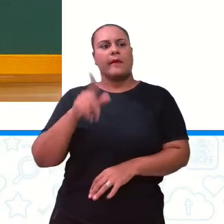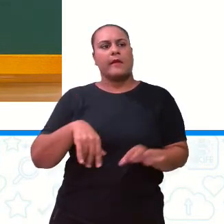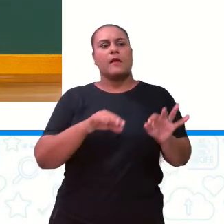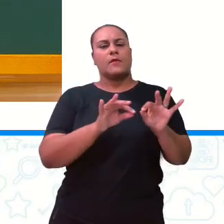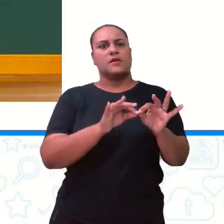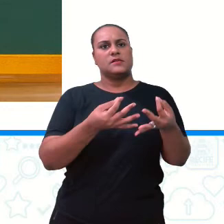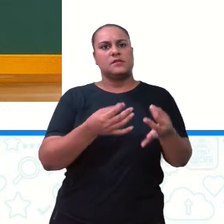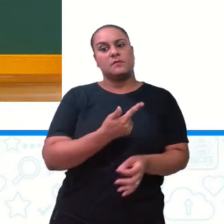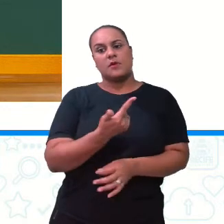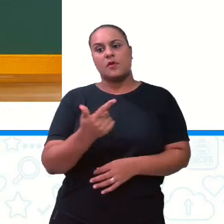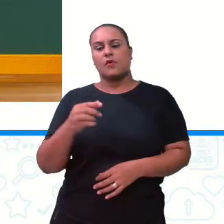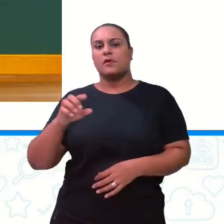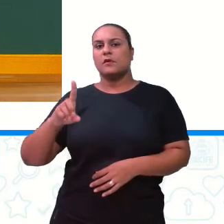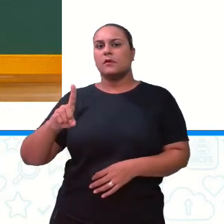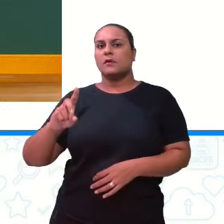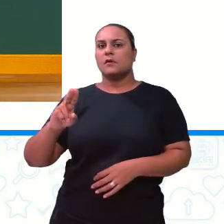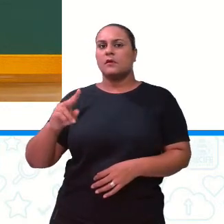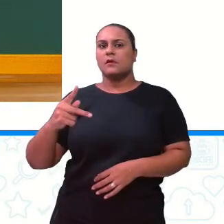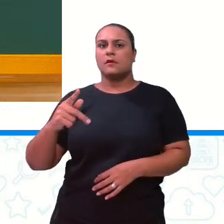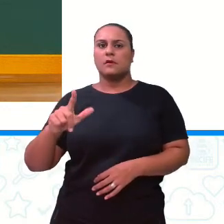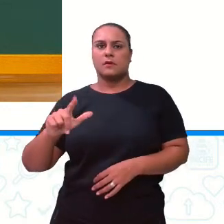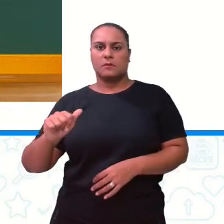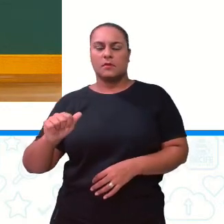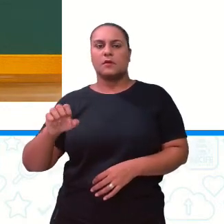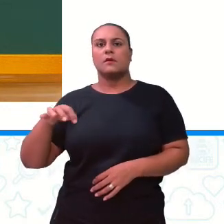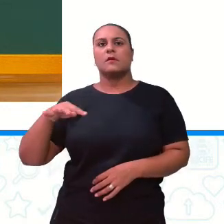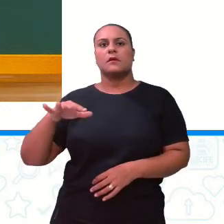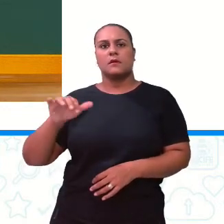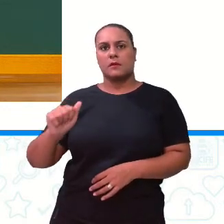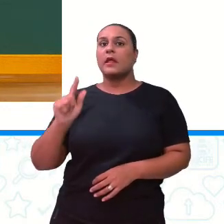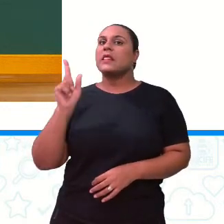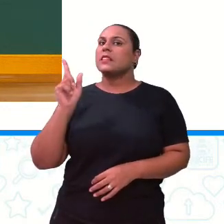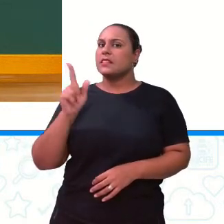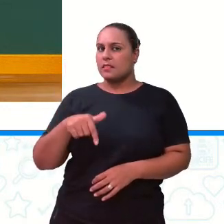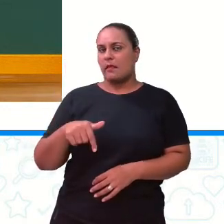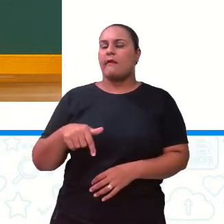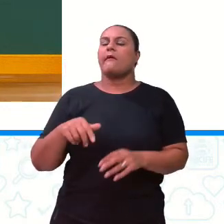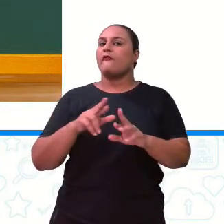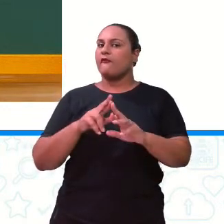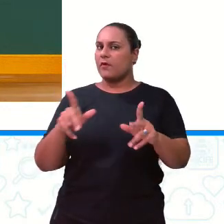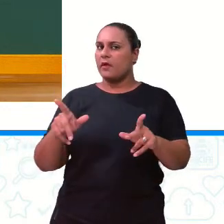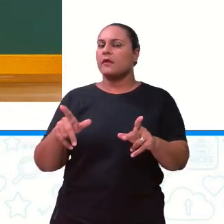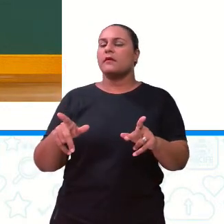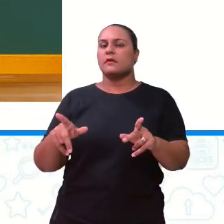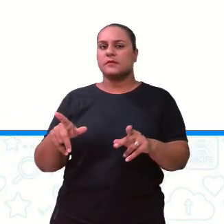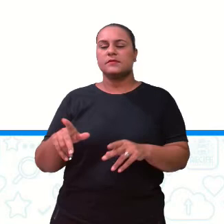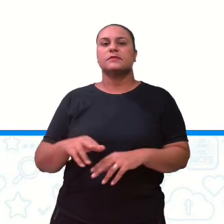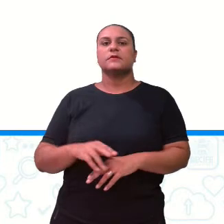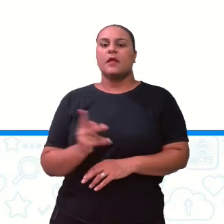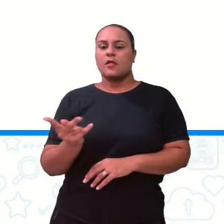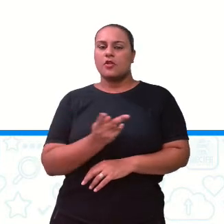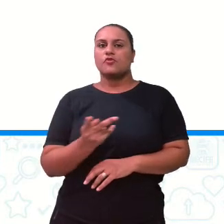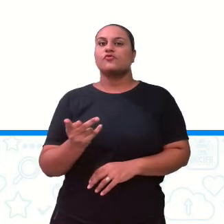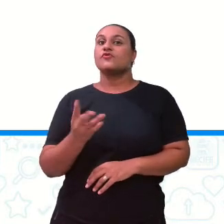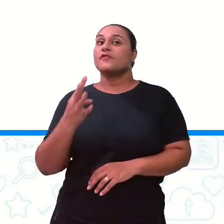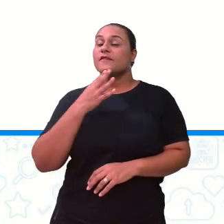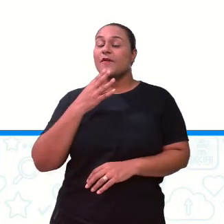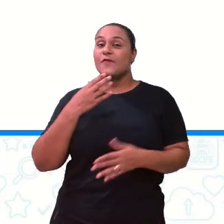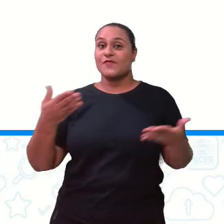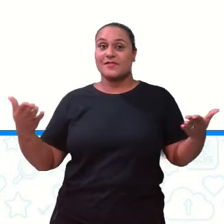simples e uma tabela de dupla entrada. E existem diferenças, né, entre elas. E é isso que a gente vai